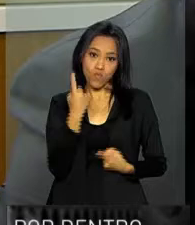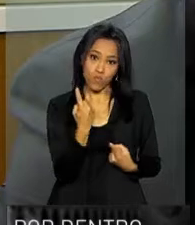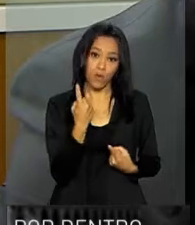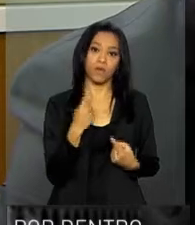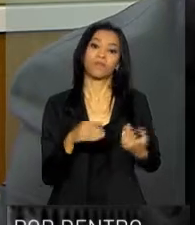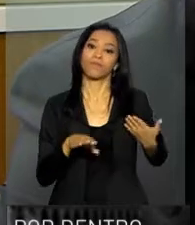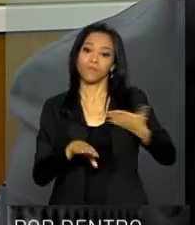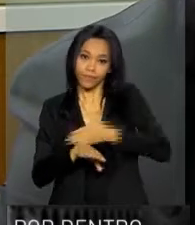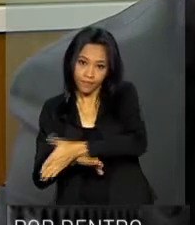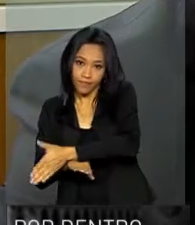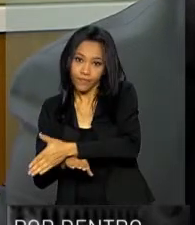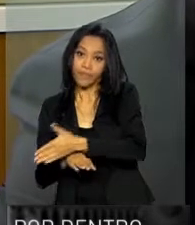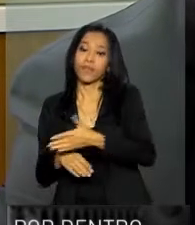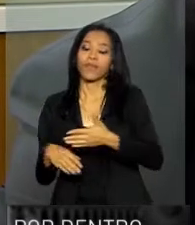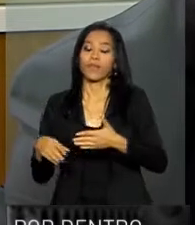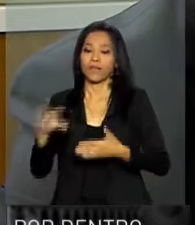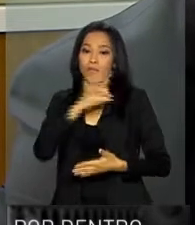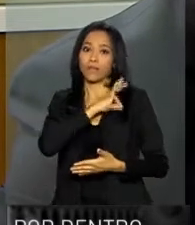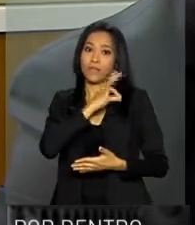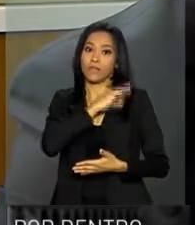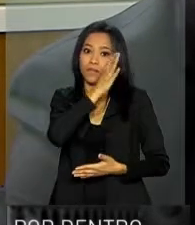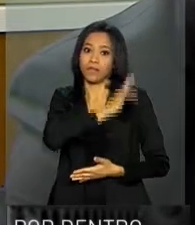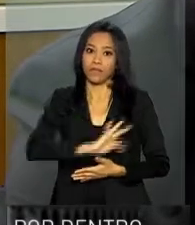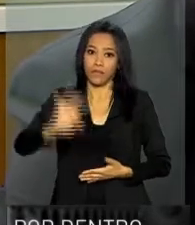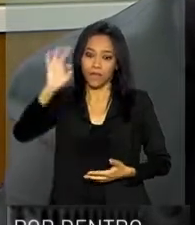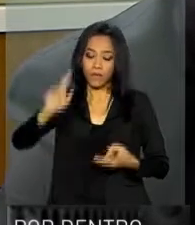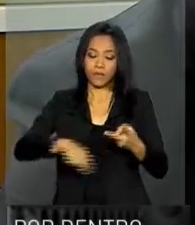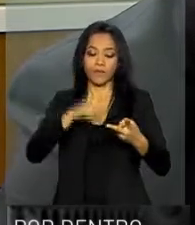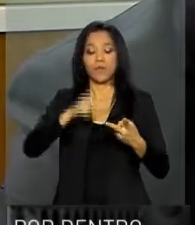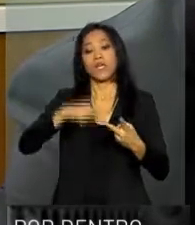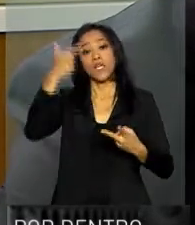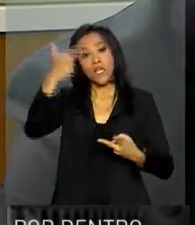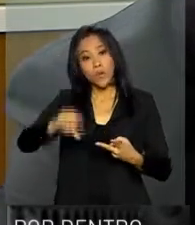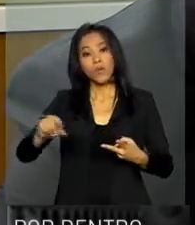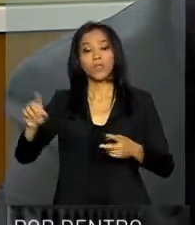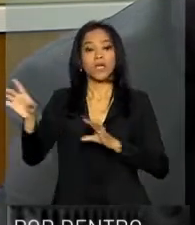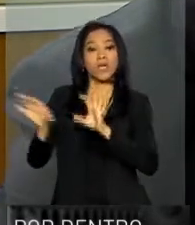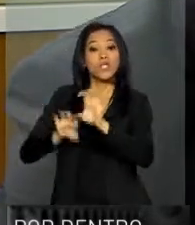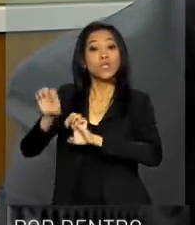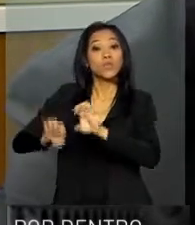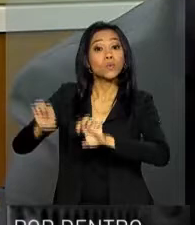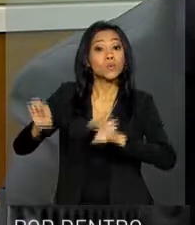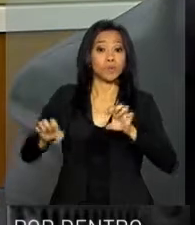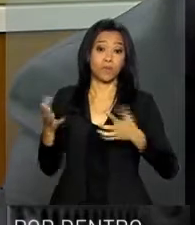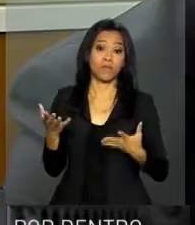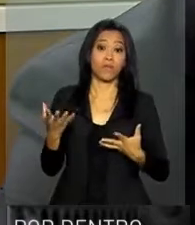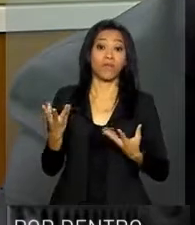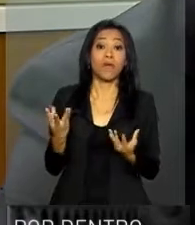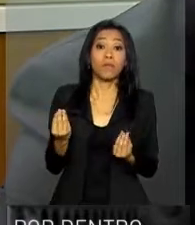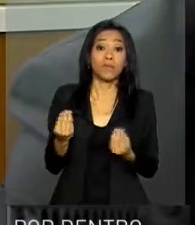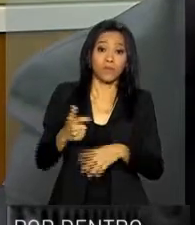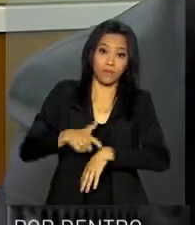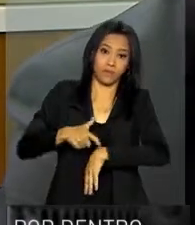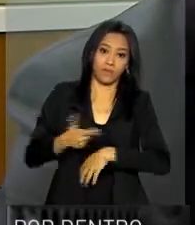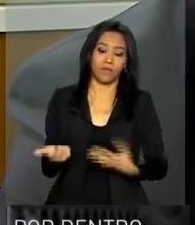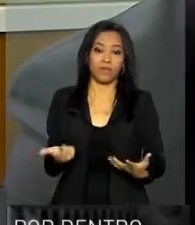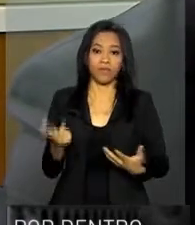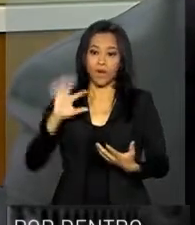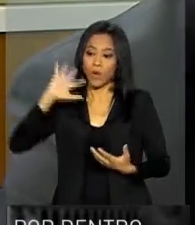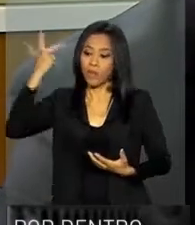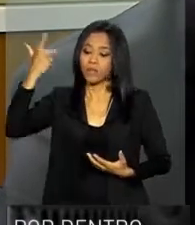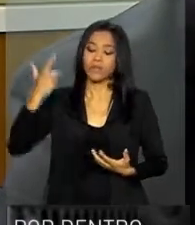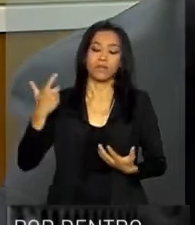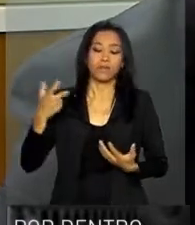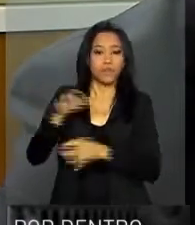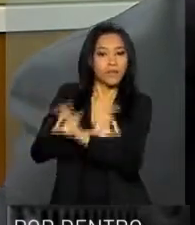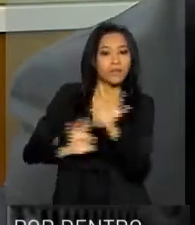estruturada é de desmantelamento desse problema que vai levar tempo porque é muito complexo é tanto do ponto